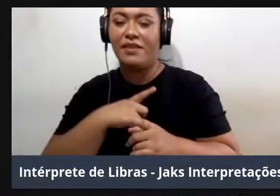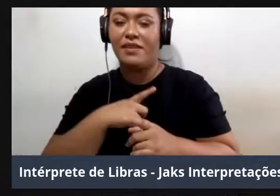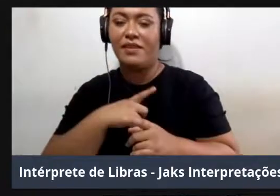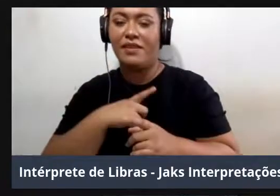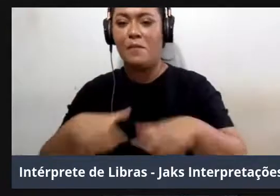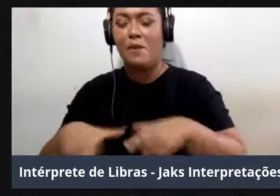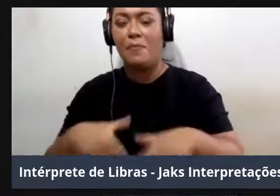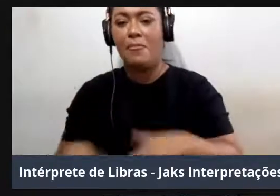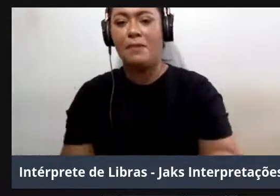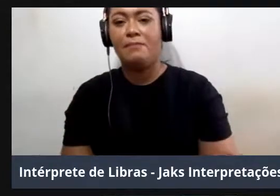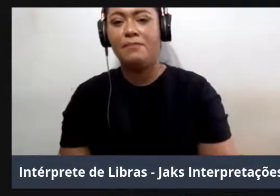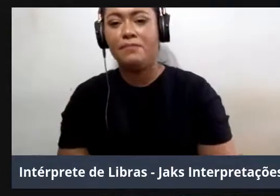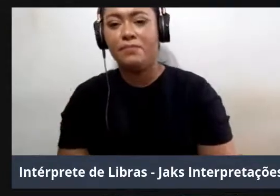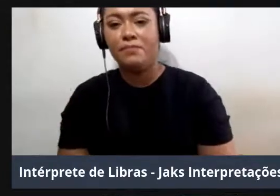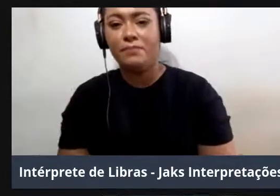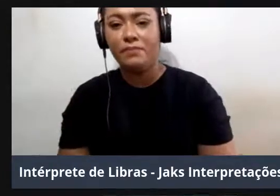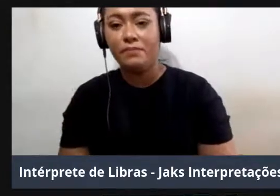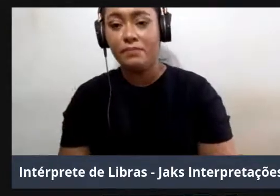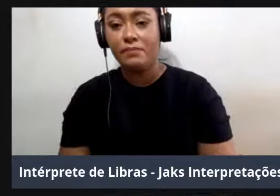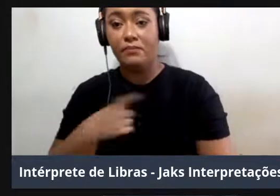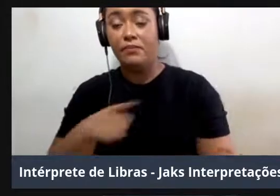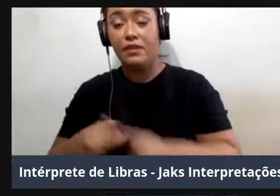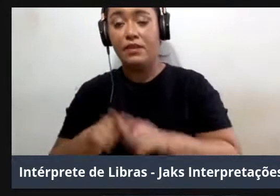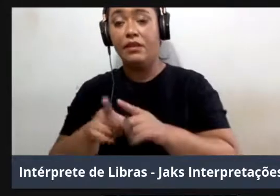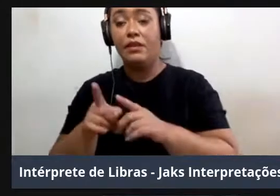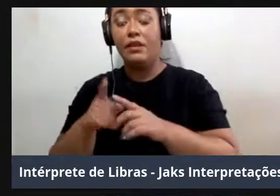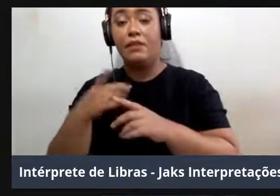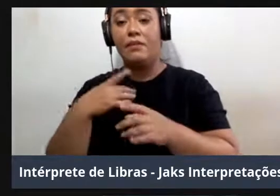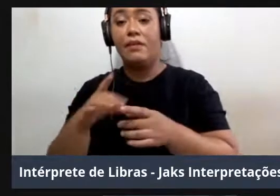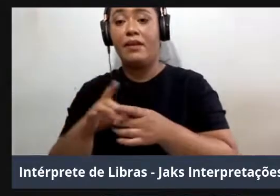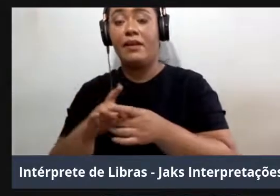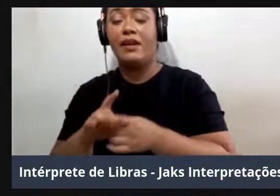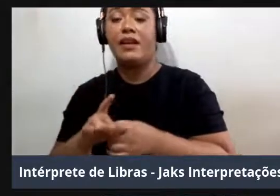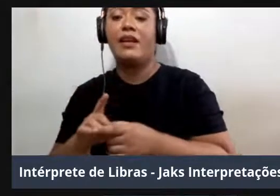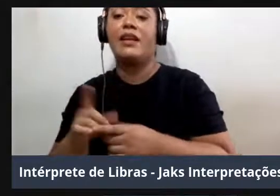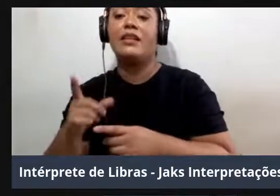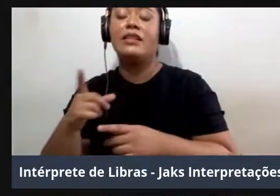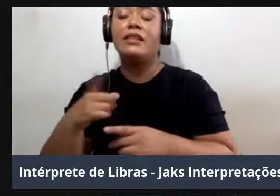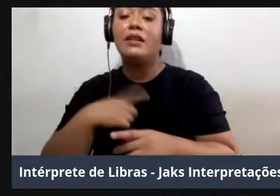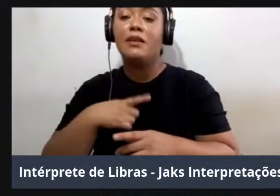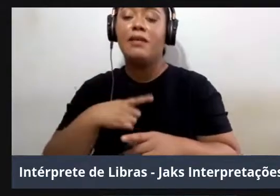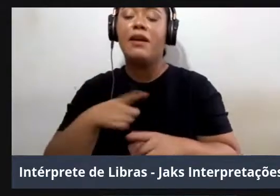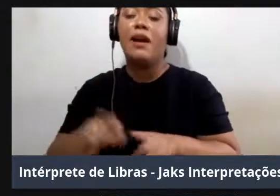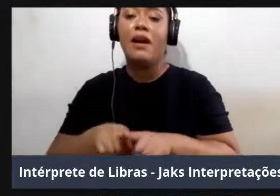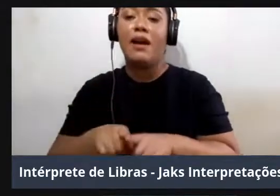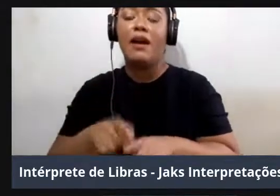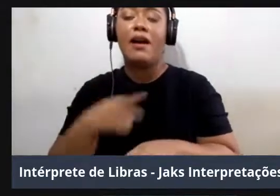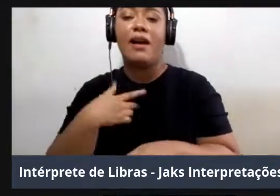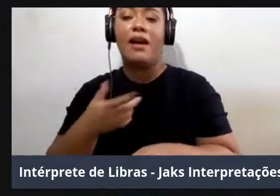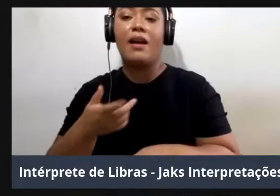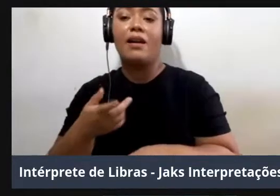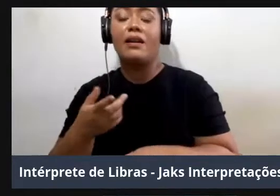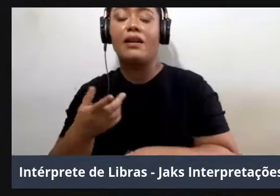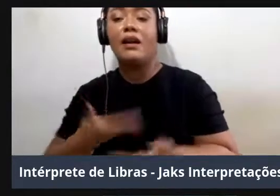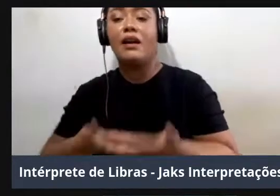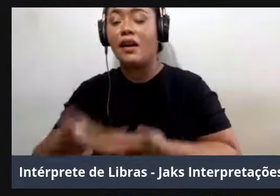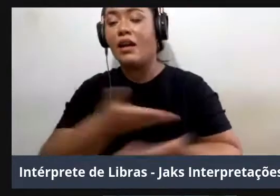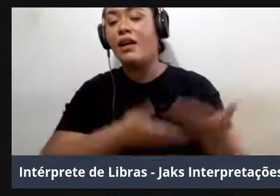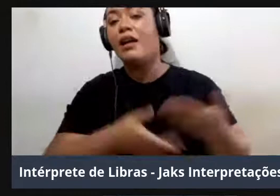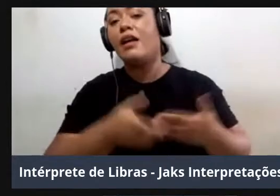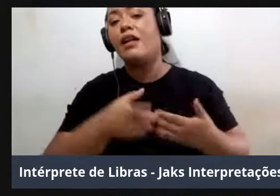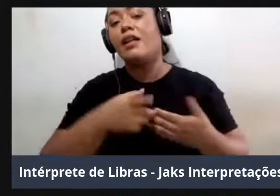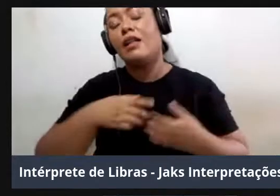uma dívida de raiz com parto domiciliar assistido por parteiras, embora em seus princípios expresse compromisso com os